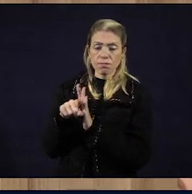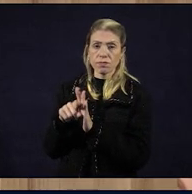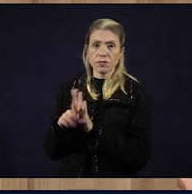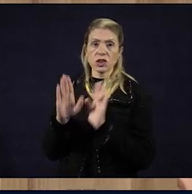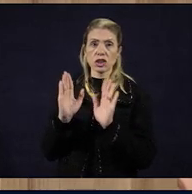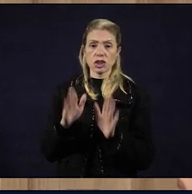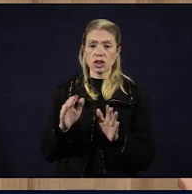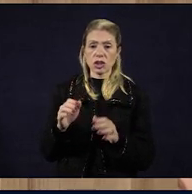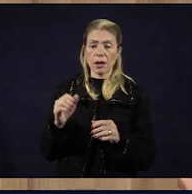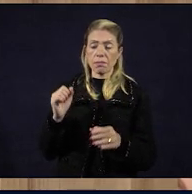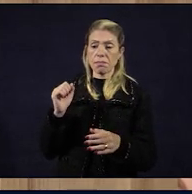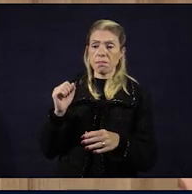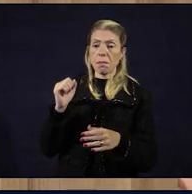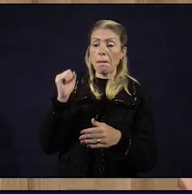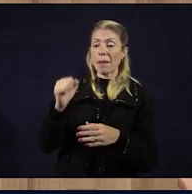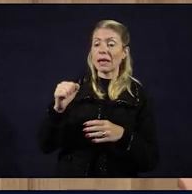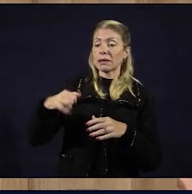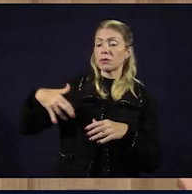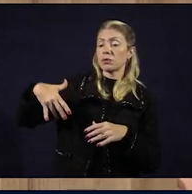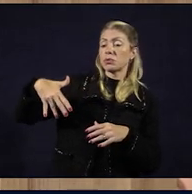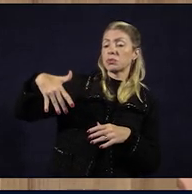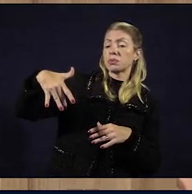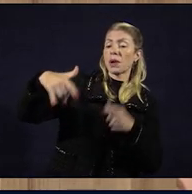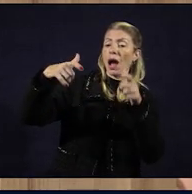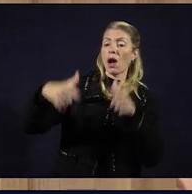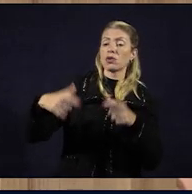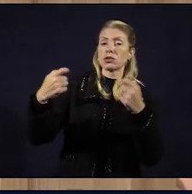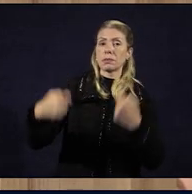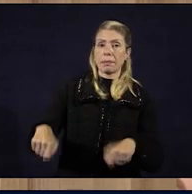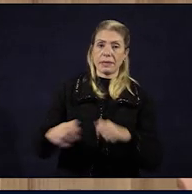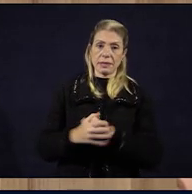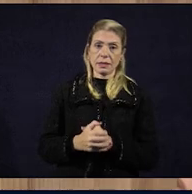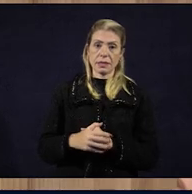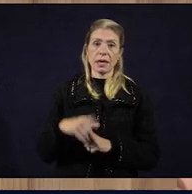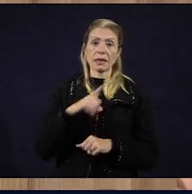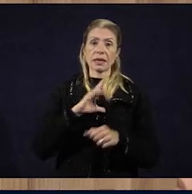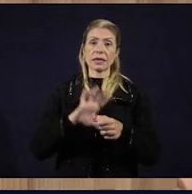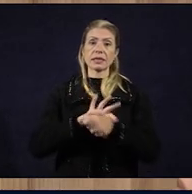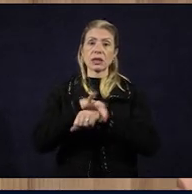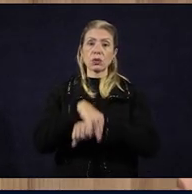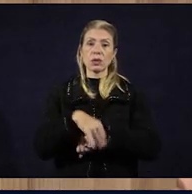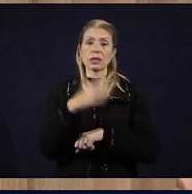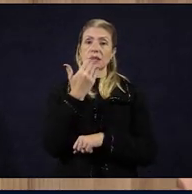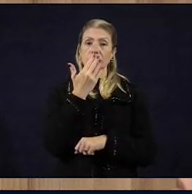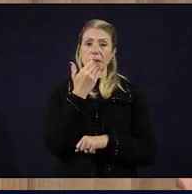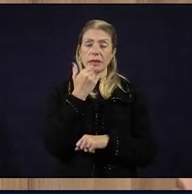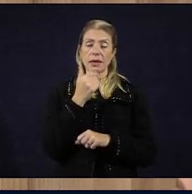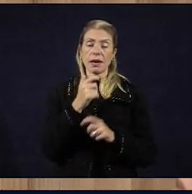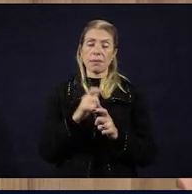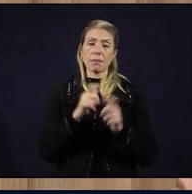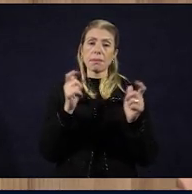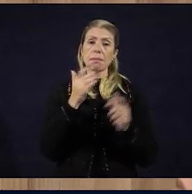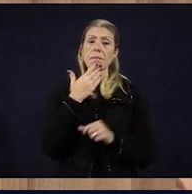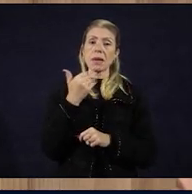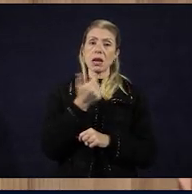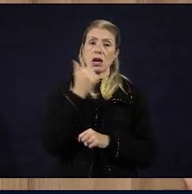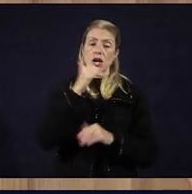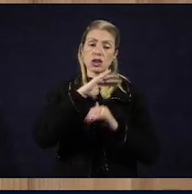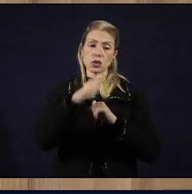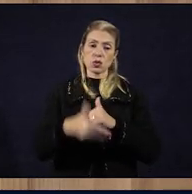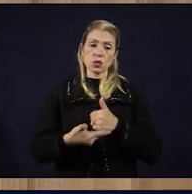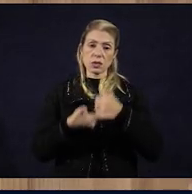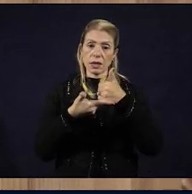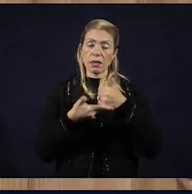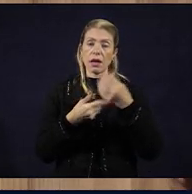realmente a praga para onde é necessário Então você tem uma segurança alimentar muito maior né Muito mais sustentável